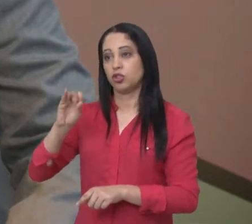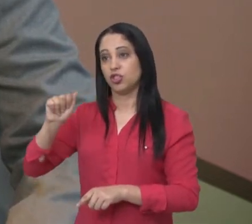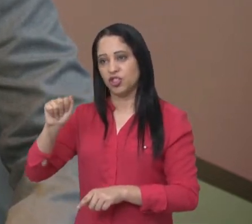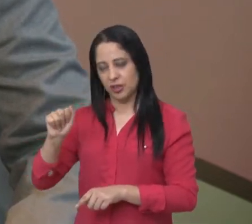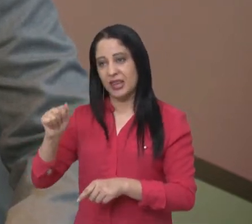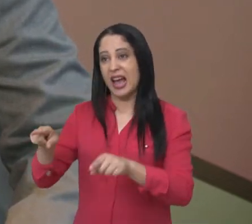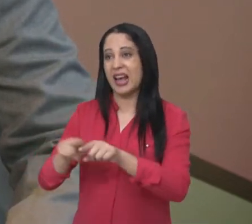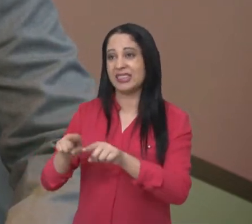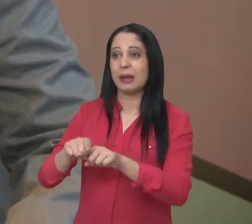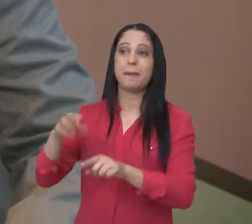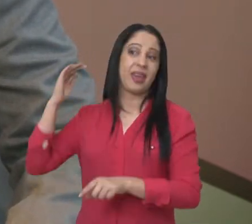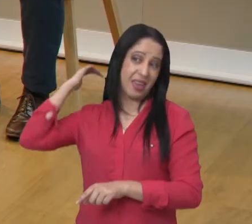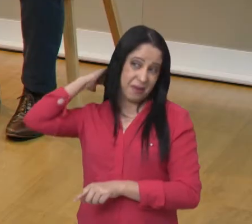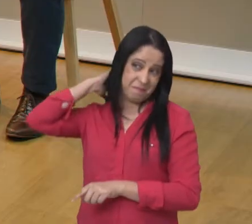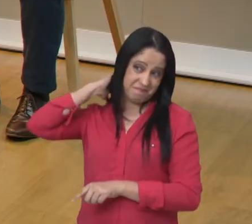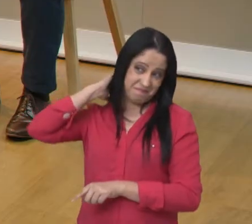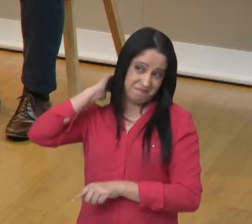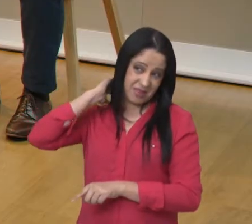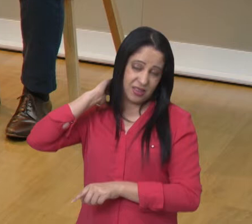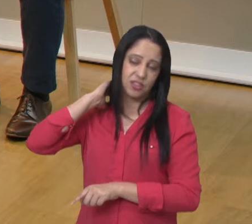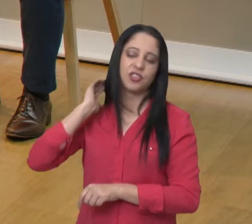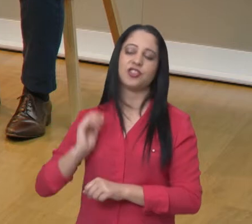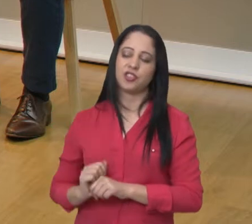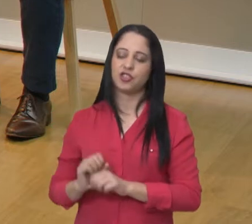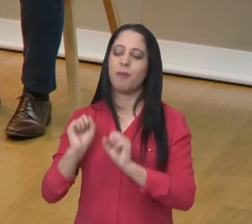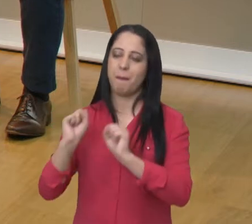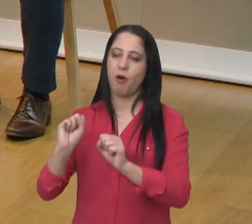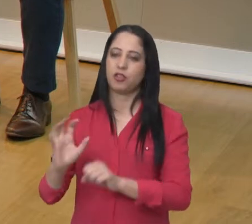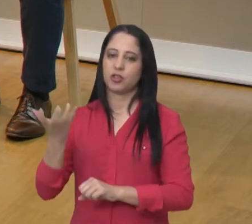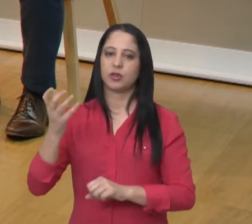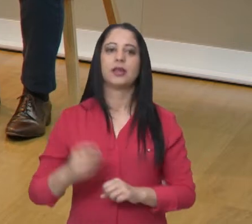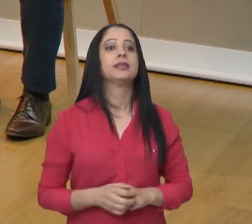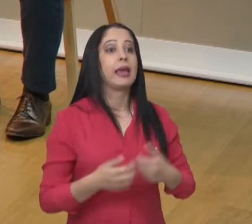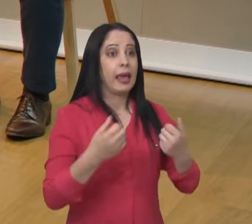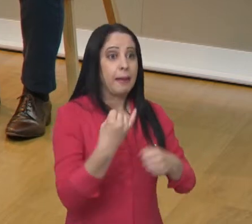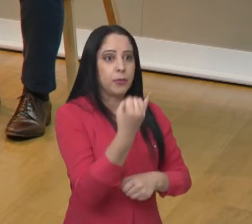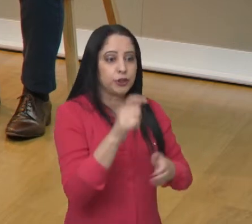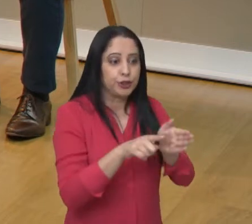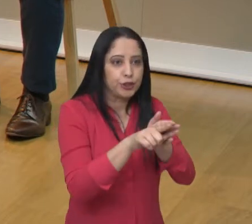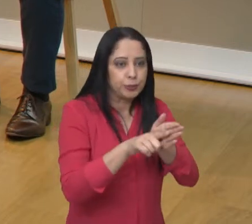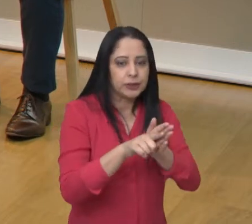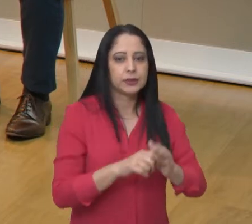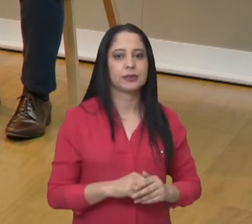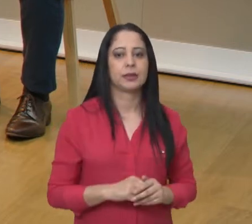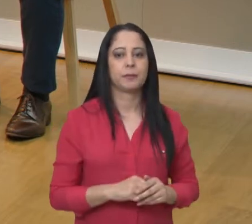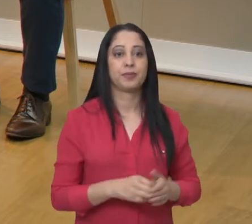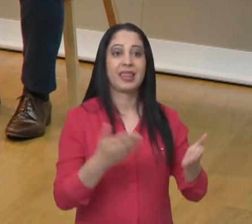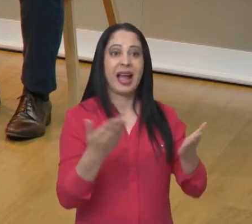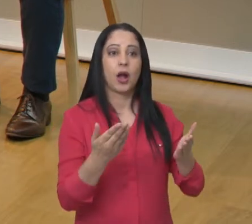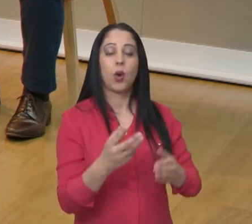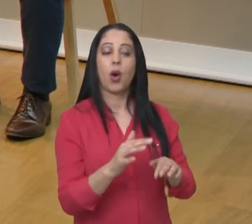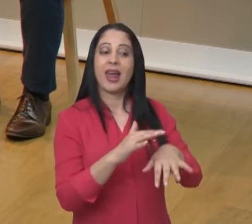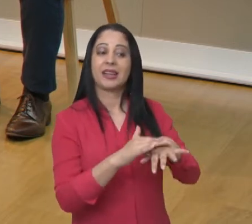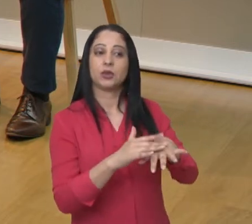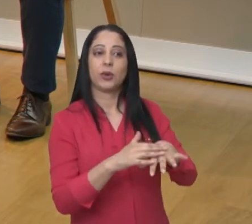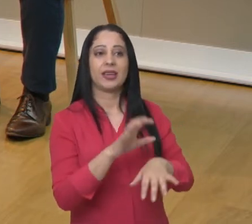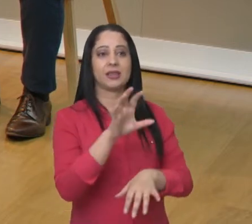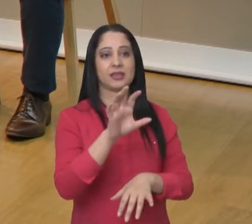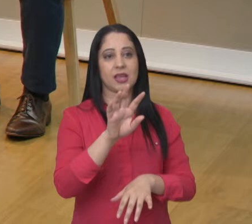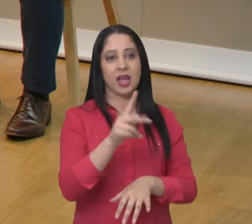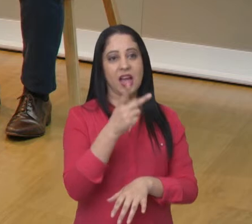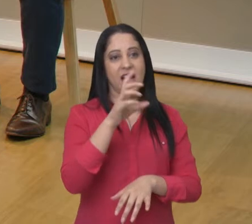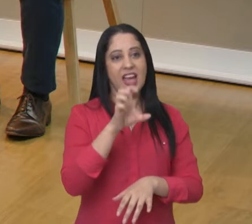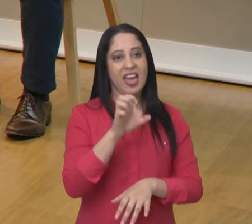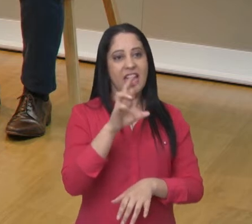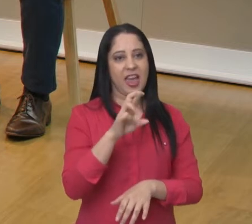causar realmente dor na nuca. Por isso que o importante é sempre investigar, né? Descobrir o que está acontecendo ali. E agora nós vamos falar sobre a hérnia de disco, que todo